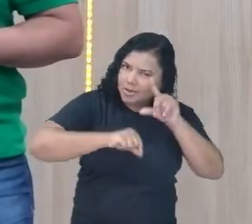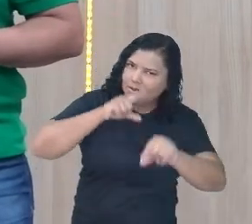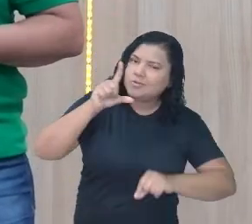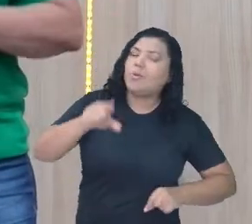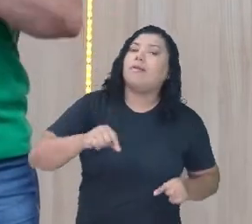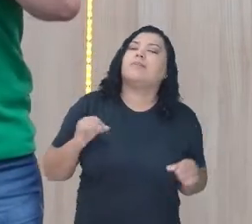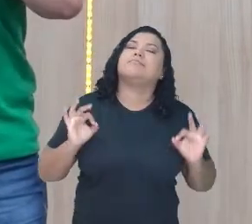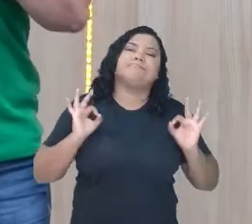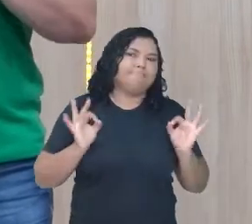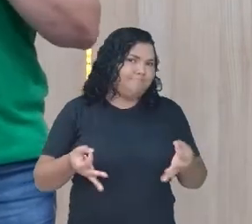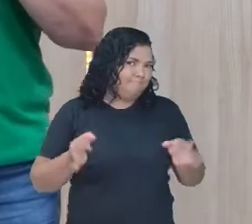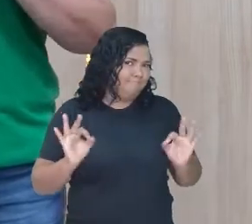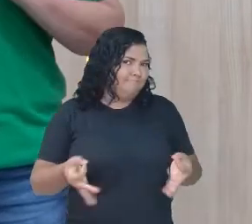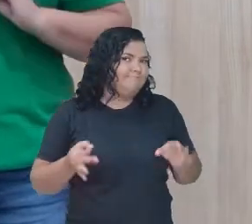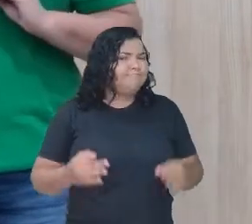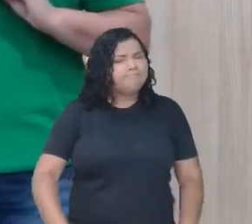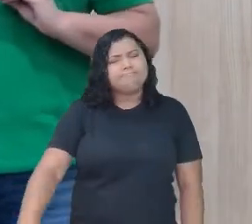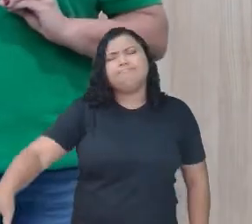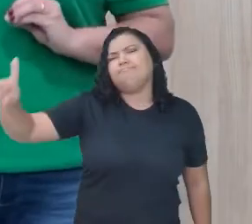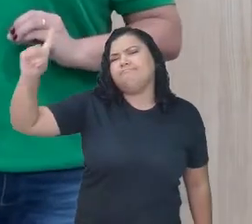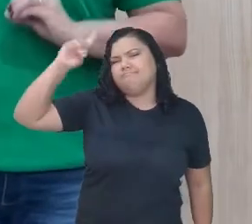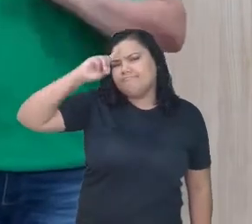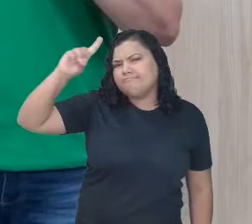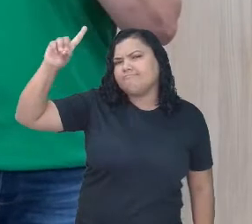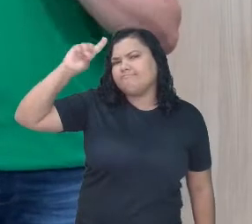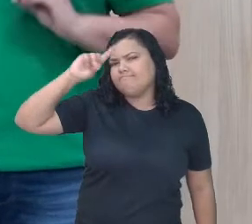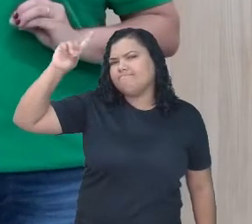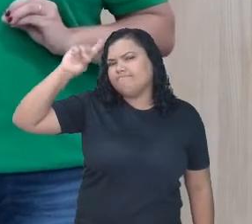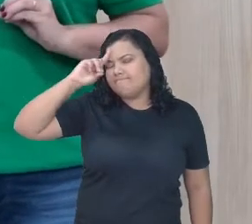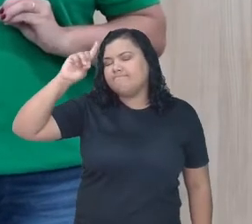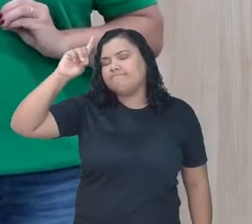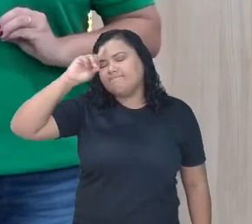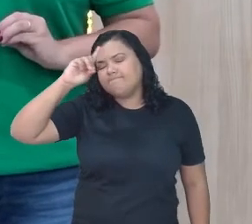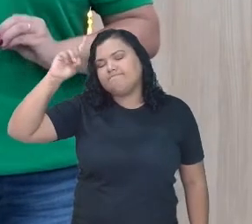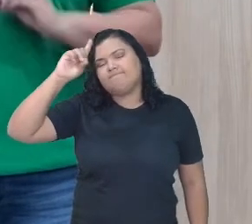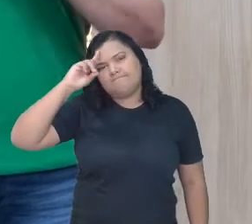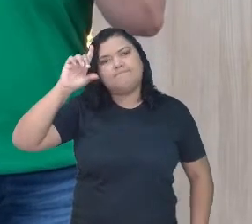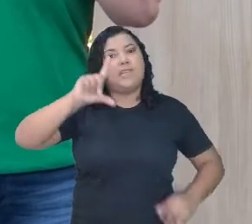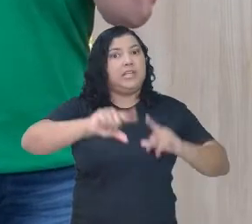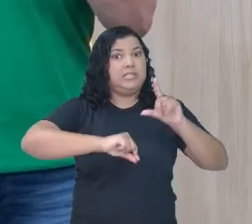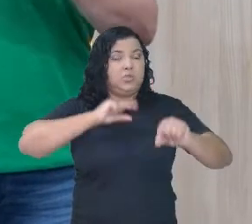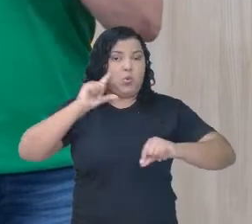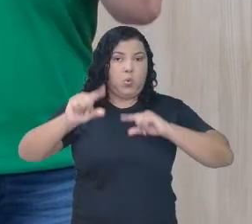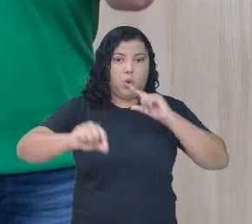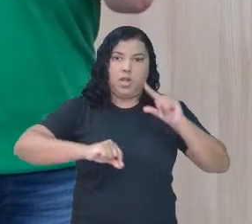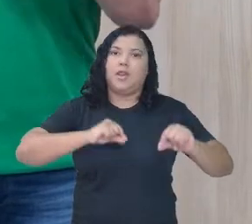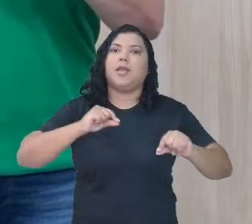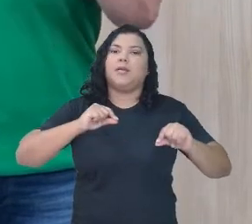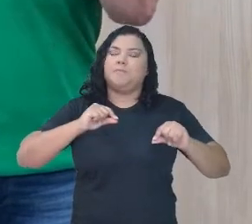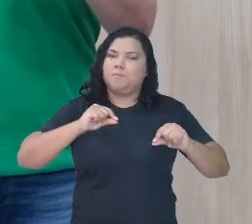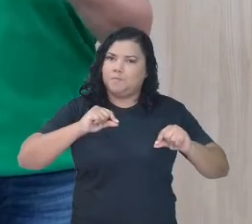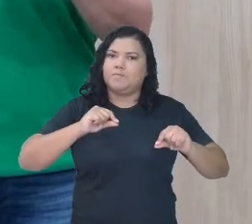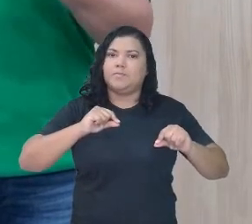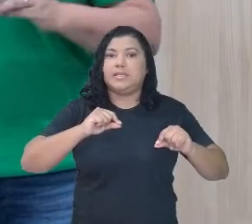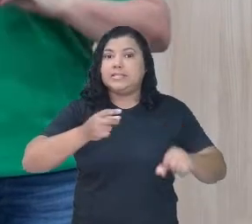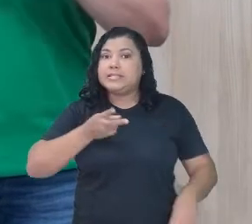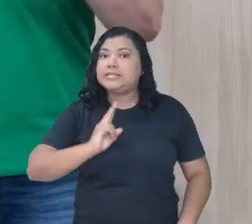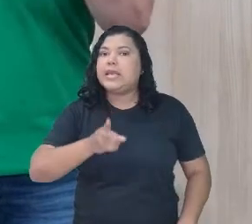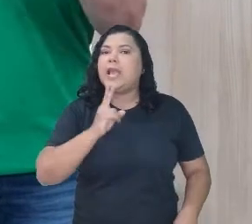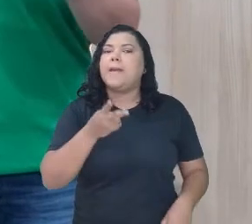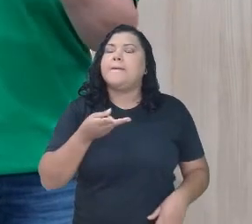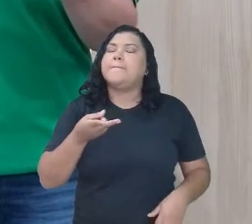de nós a cada dia, não é? Decisões onde teremos que o tempo todo